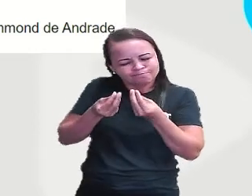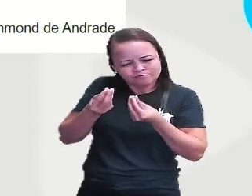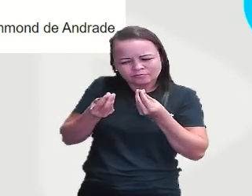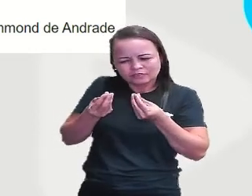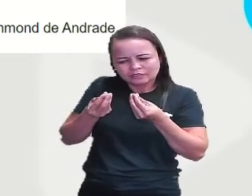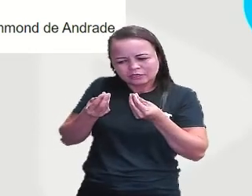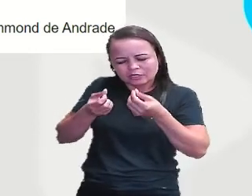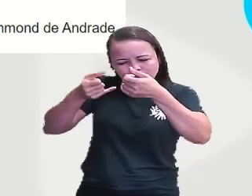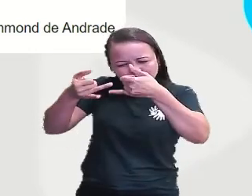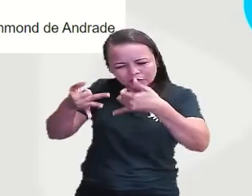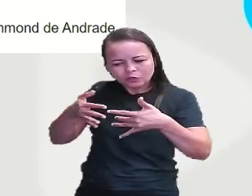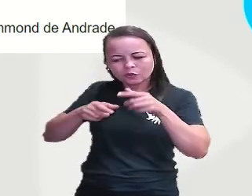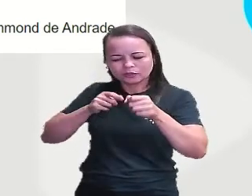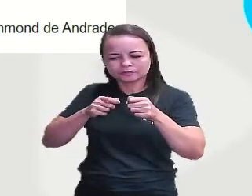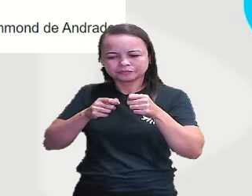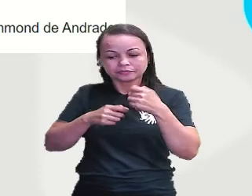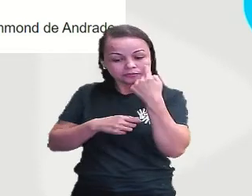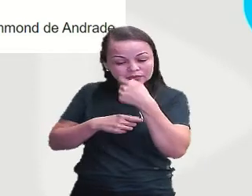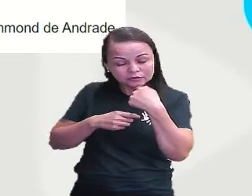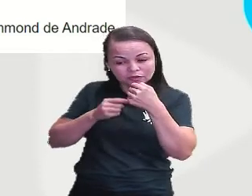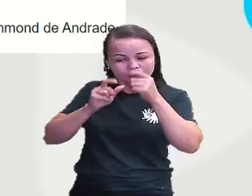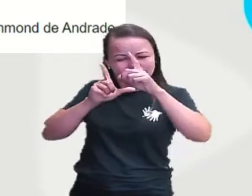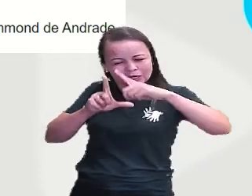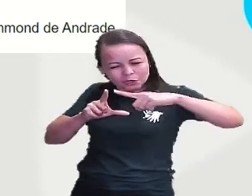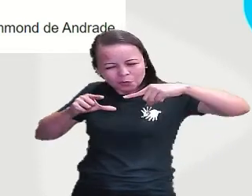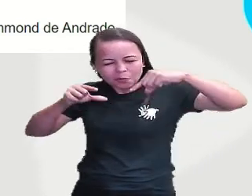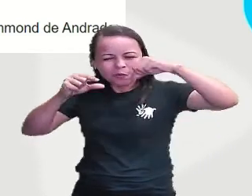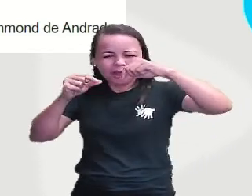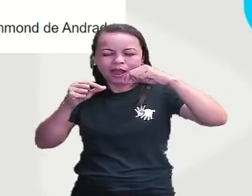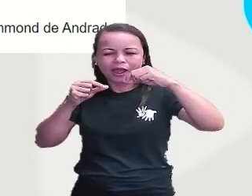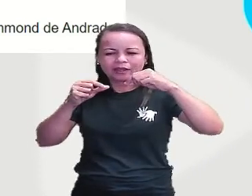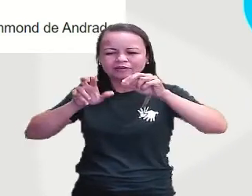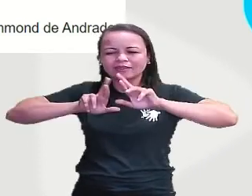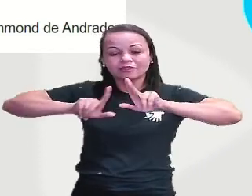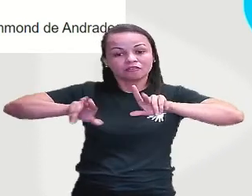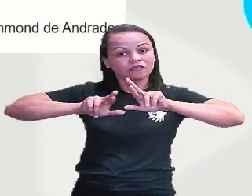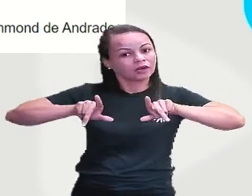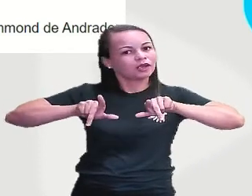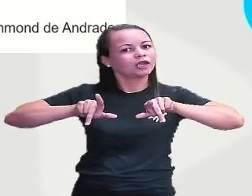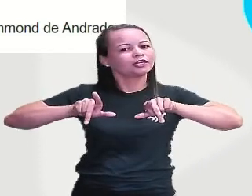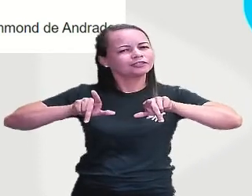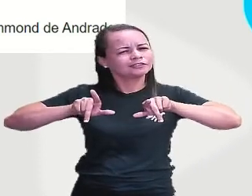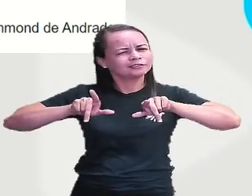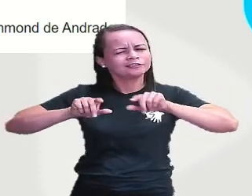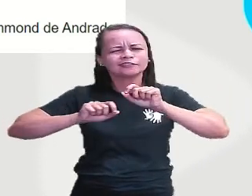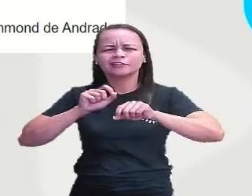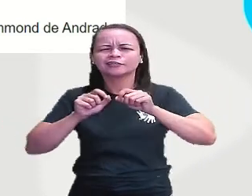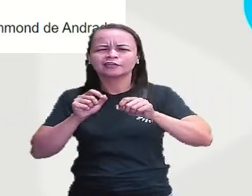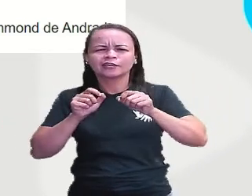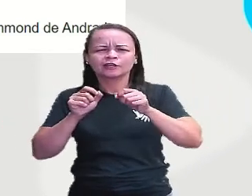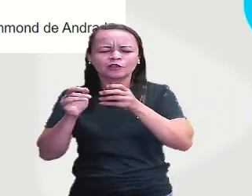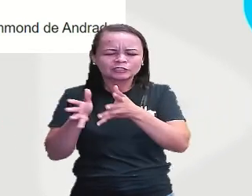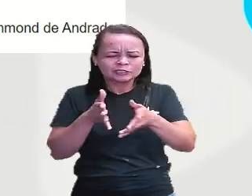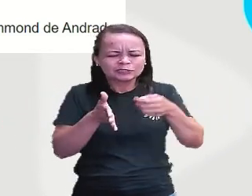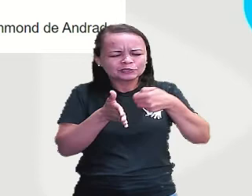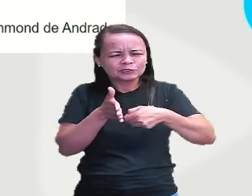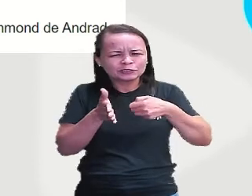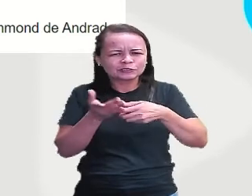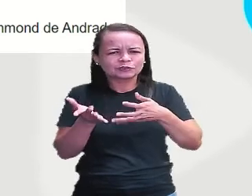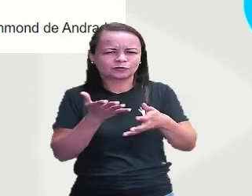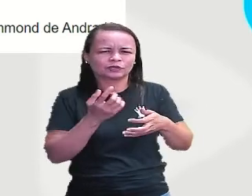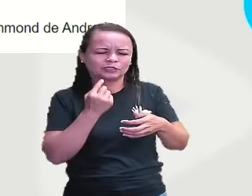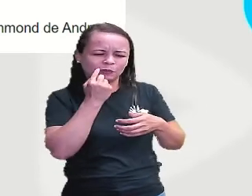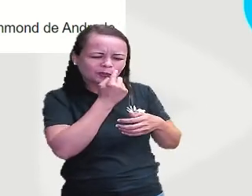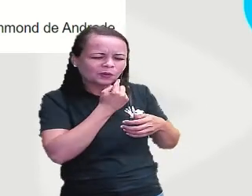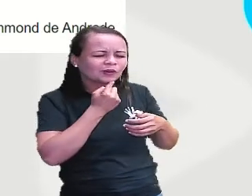de luar, mesmo sendo de luar de lua cheia, é completamente diferente. Insistiu, completamente. De